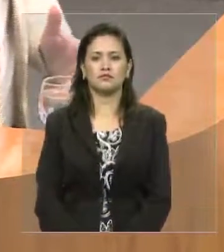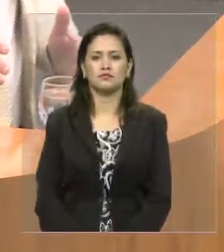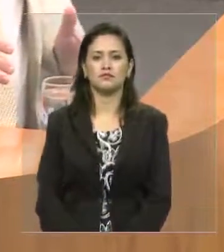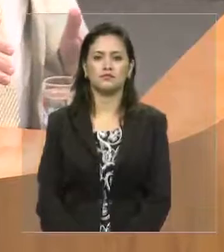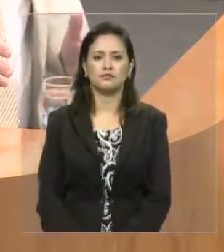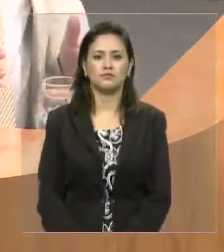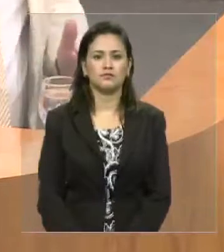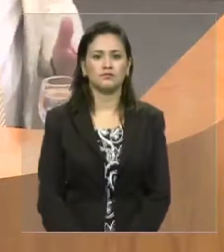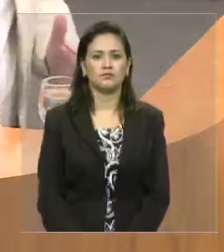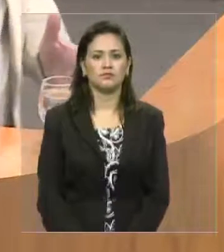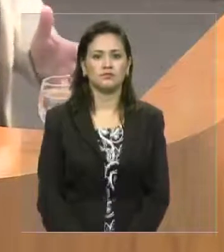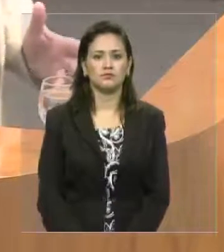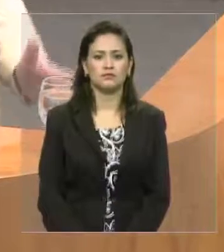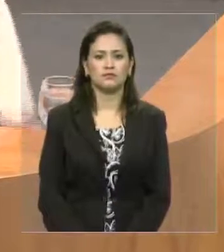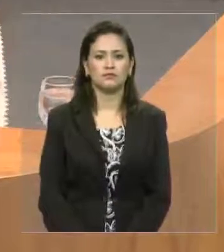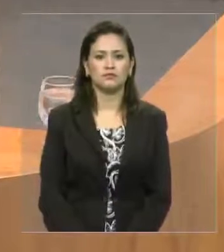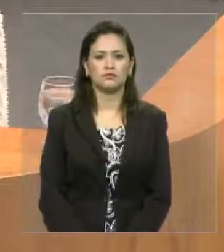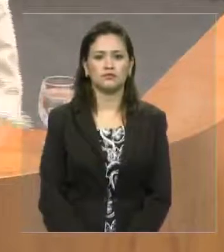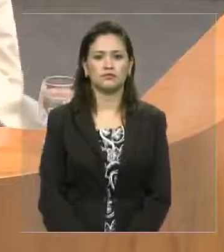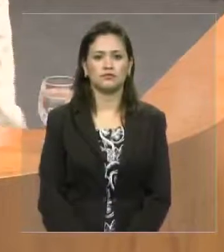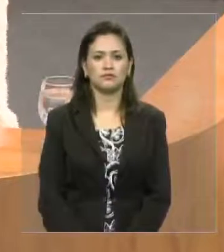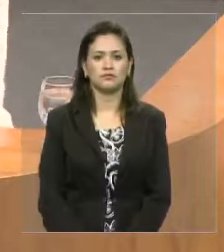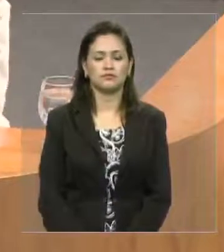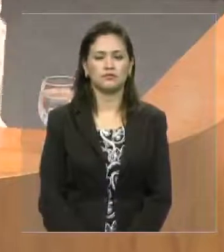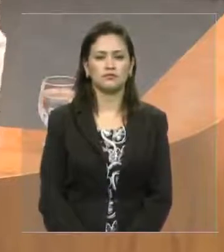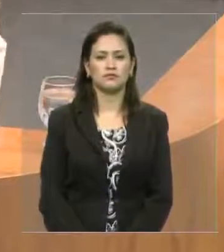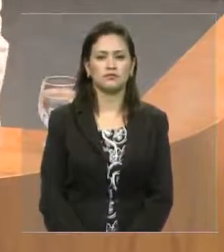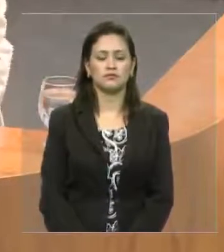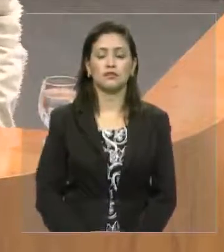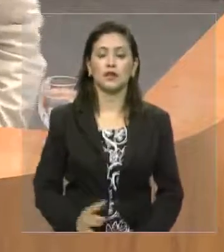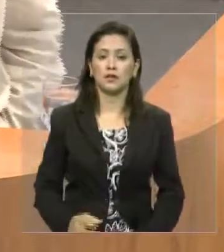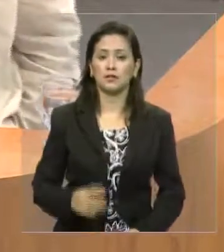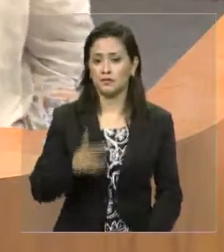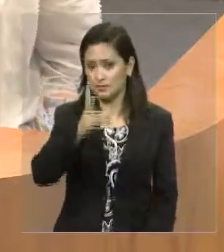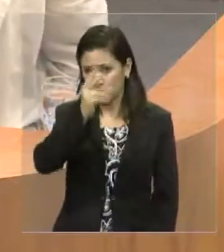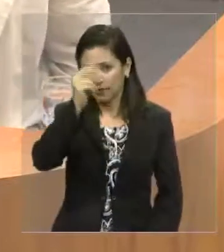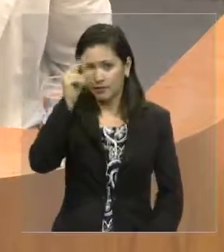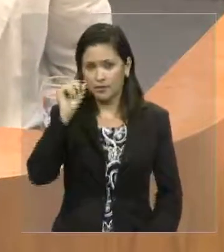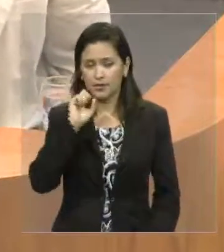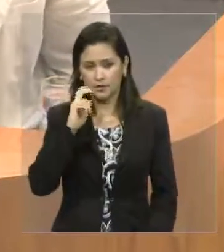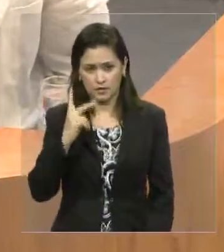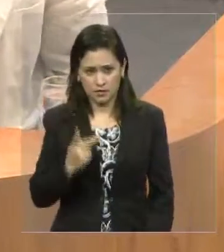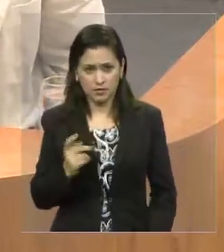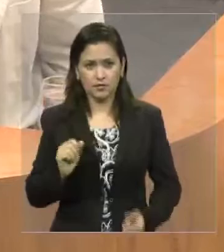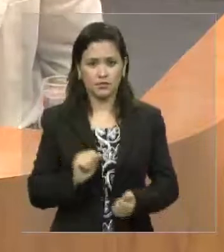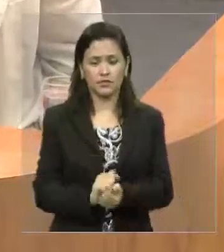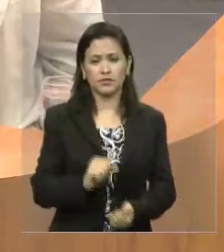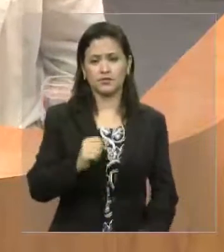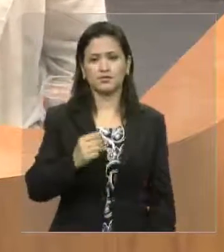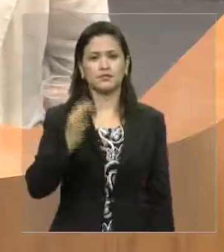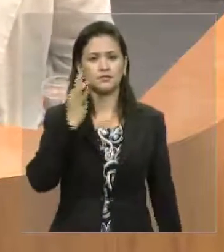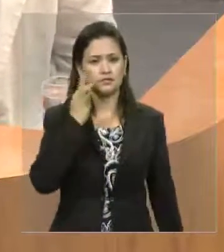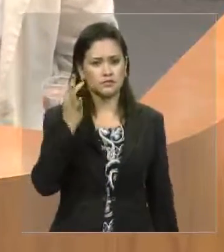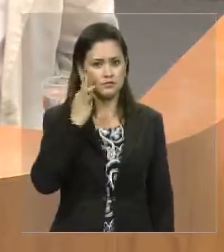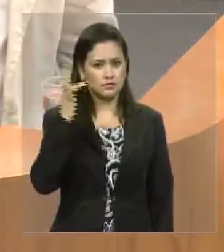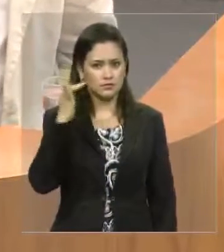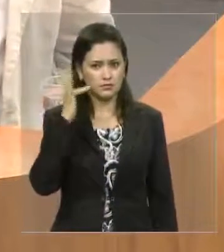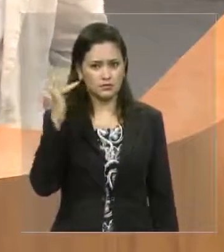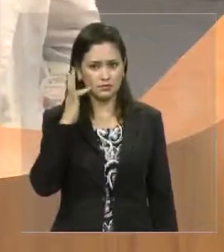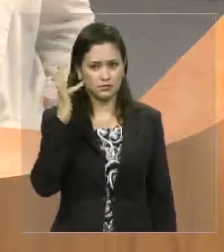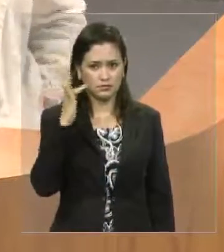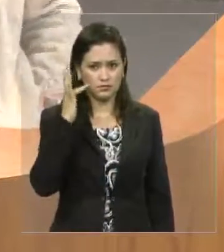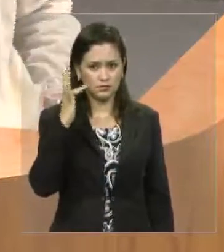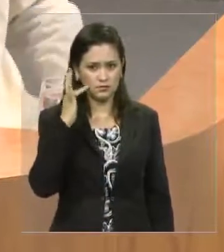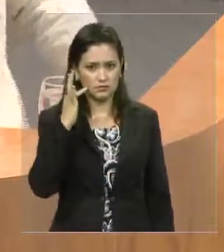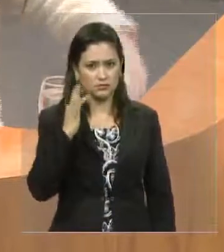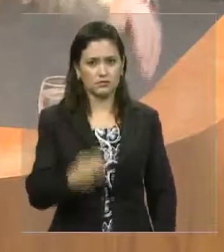Agora, o prefeito Edivaldo Holanda Júnior com o governador Flávio Dino entregam